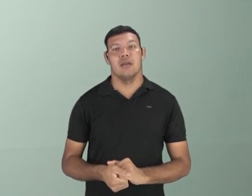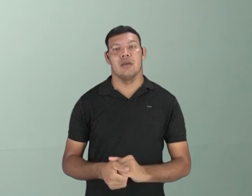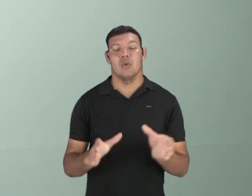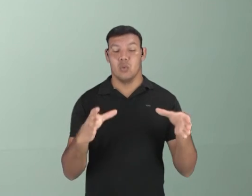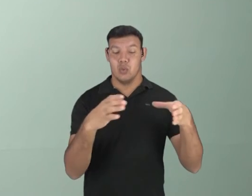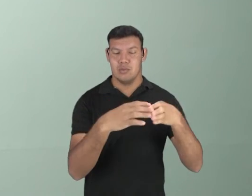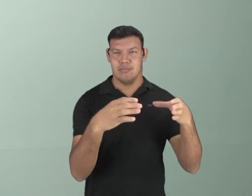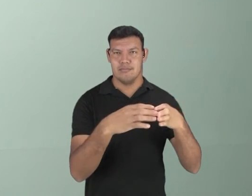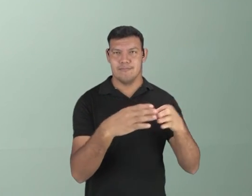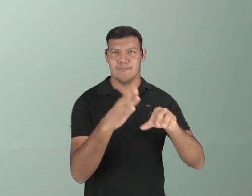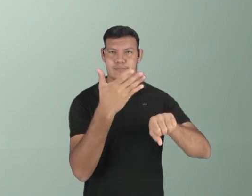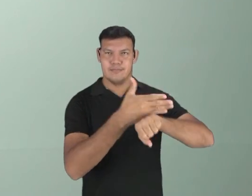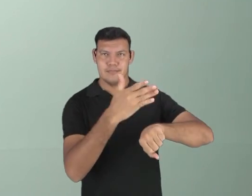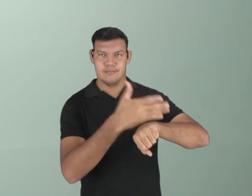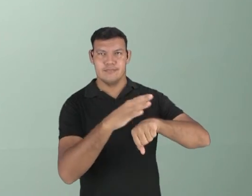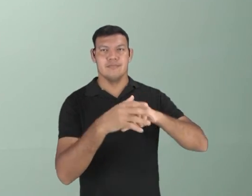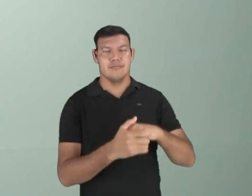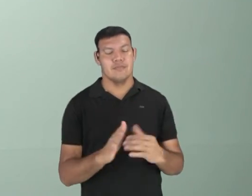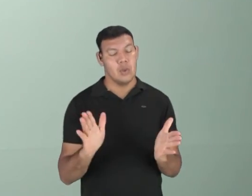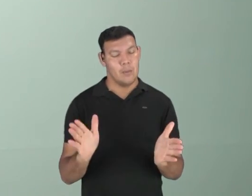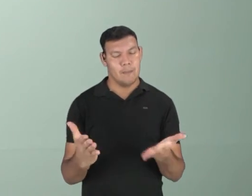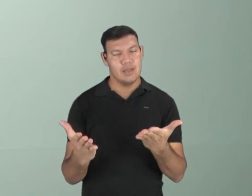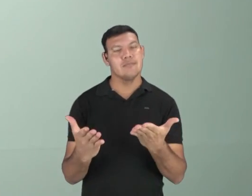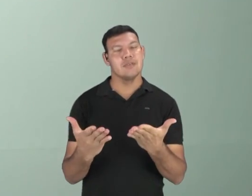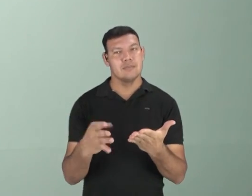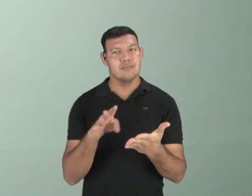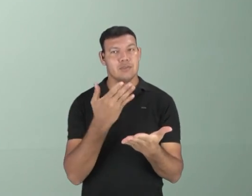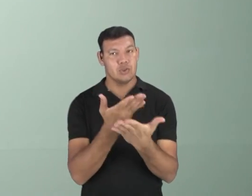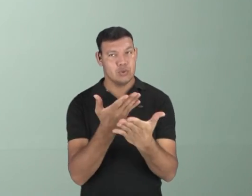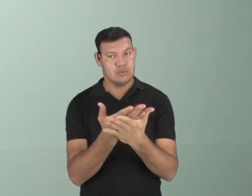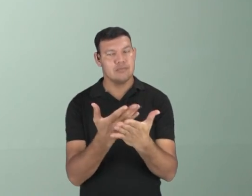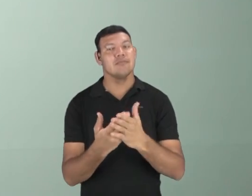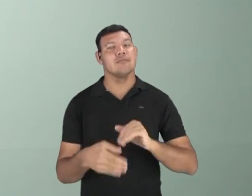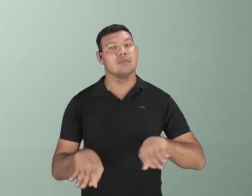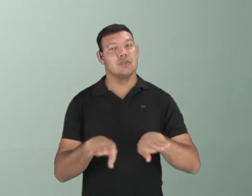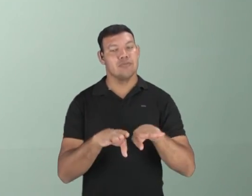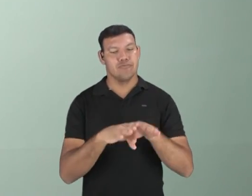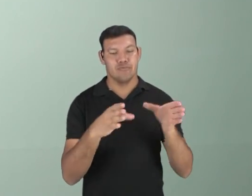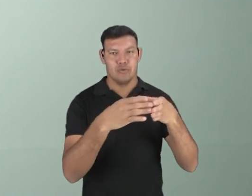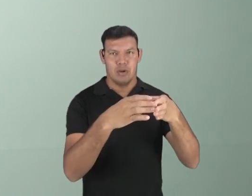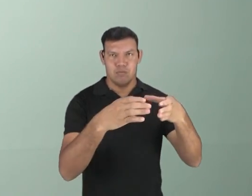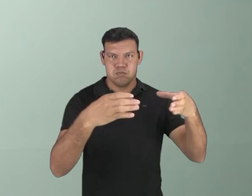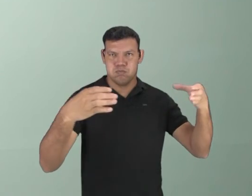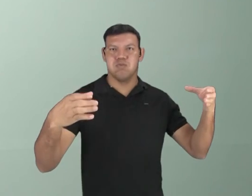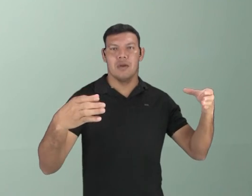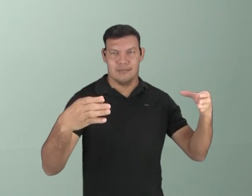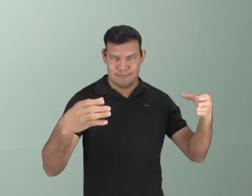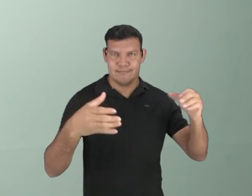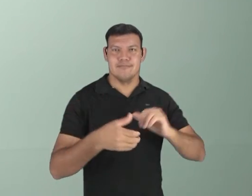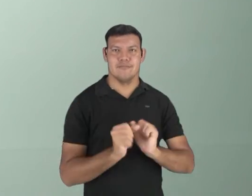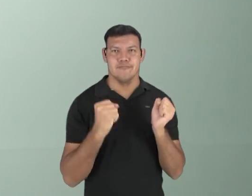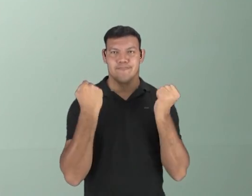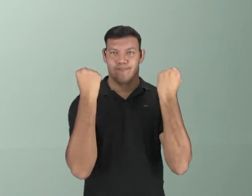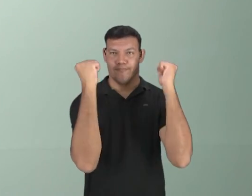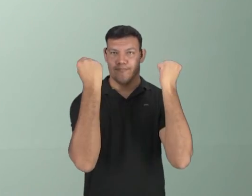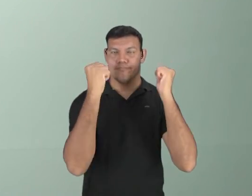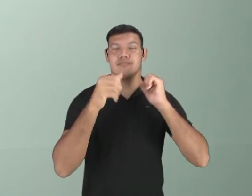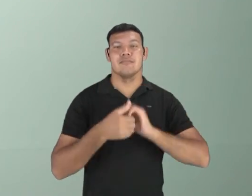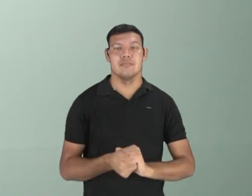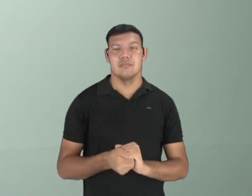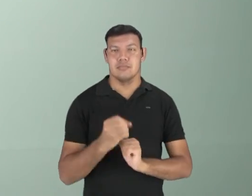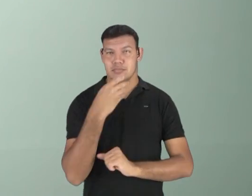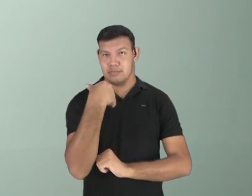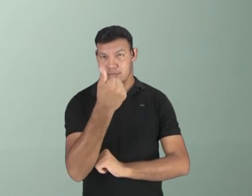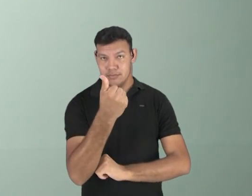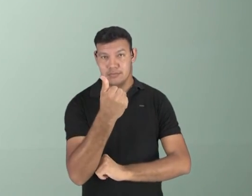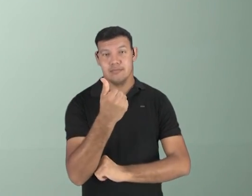grandes grupos. E vimos quais são os benefícios de se trabalhar em grandes grupos, trabalhar atividade física em grupos grandes, tá